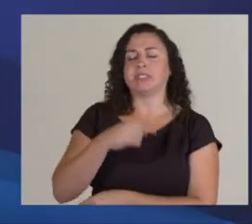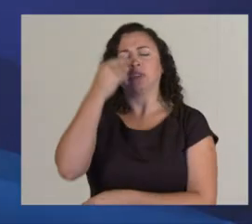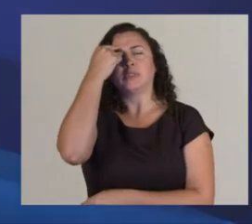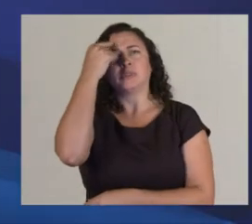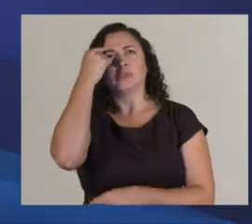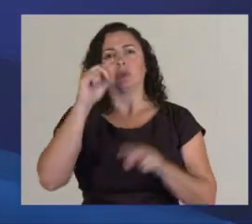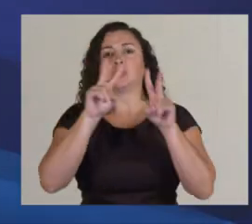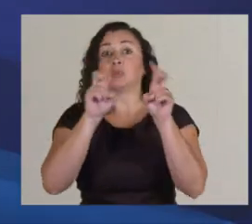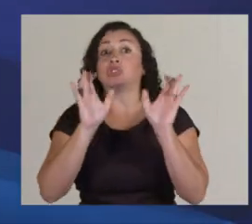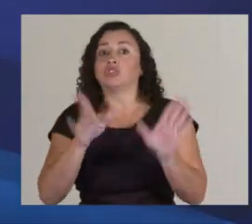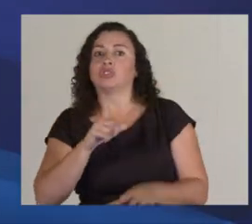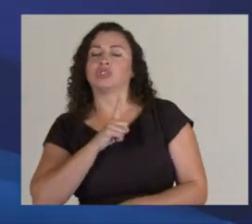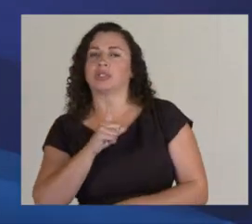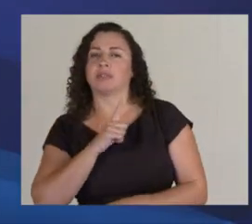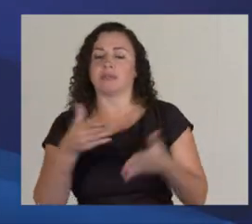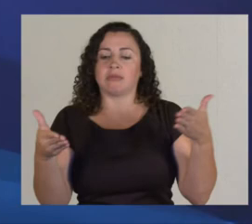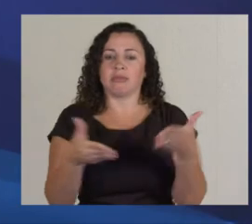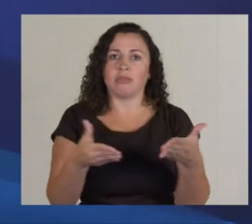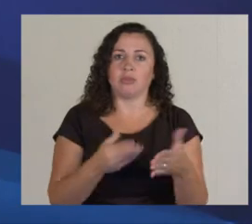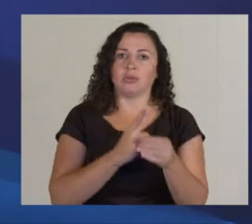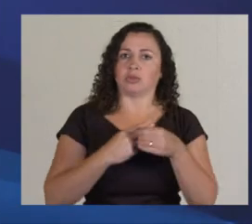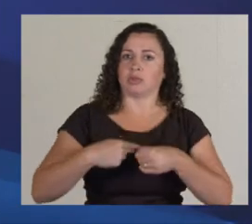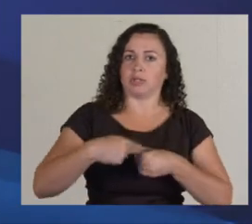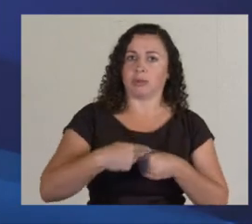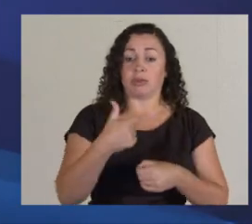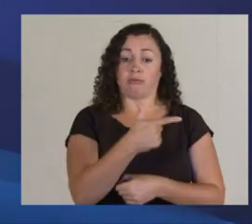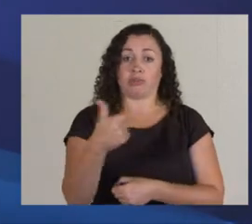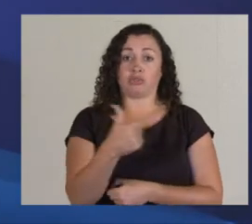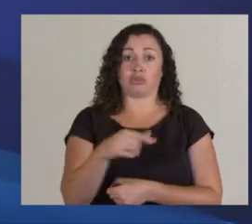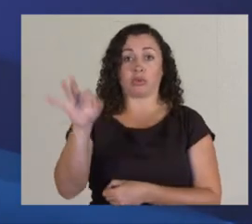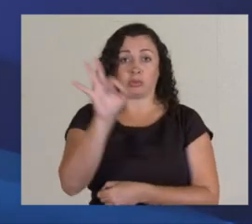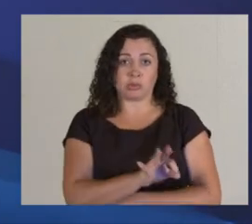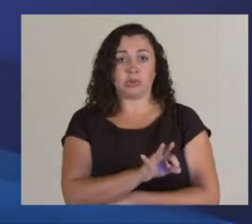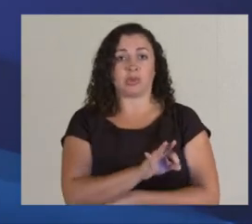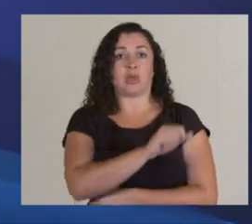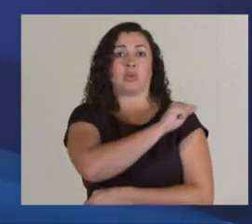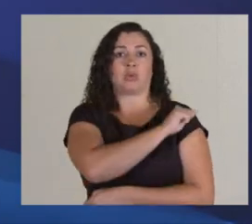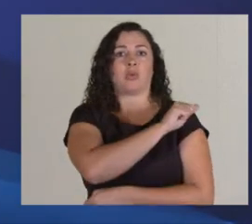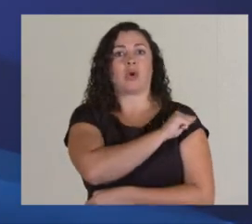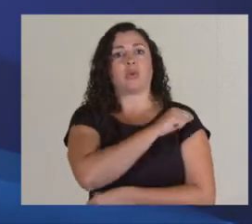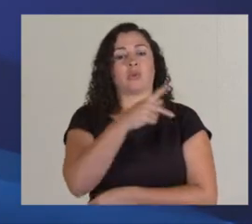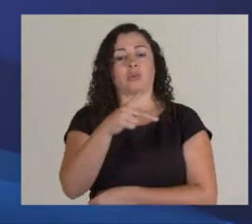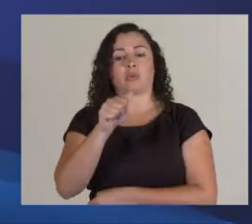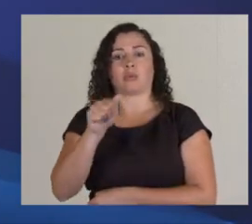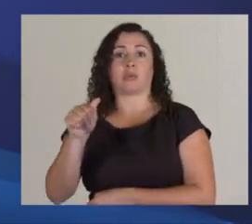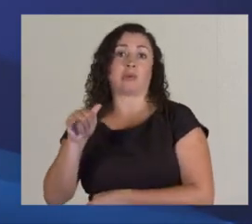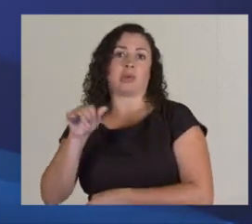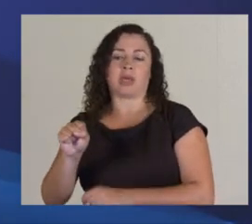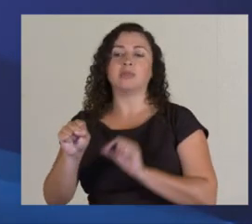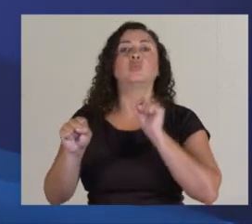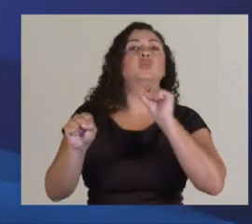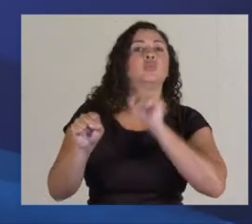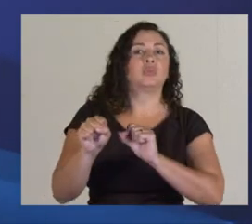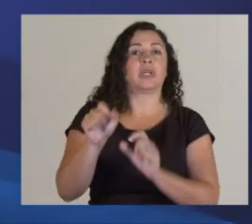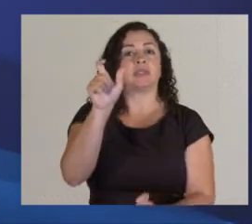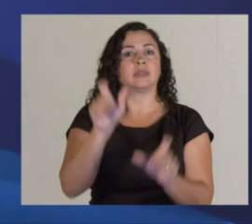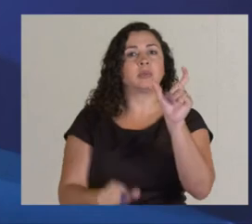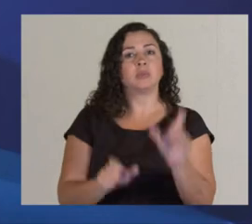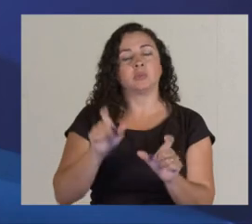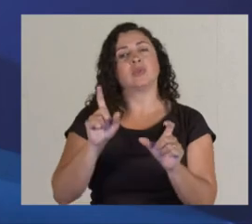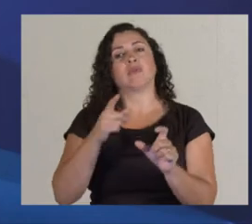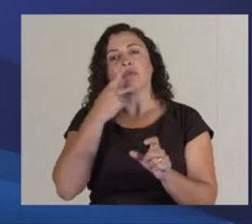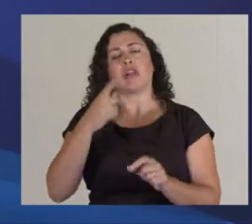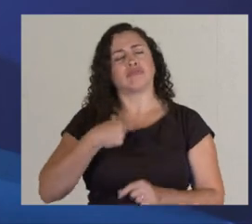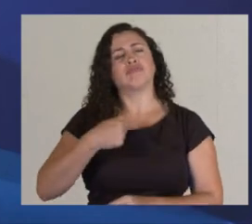um pouco do que nós já temos na realidade atual da Unicamp, que 22% dos estudantes pelo PAI já são autodeclarados pretos, pardos